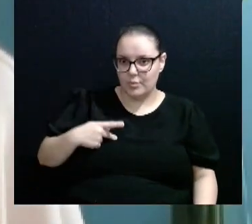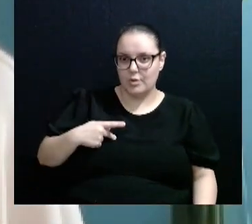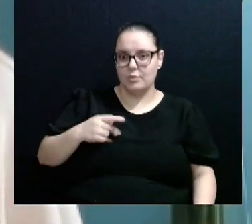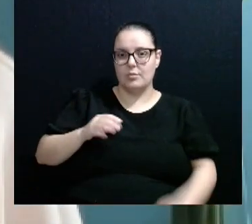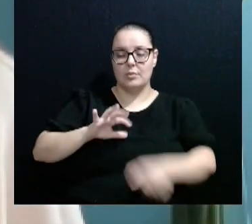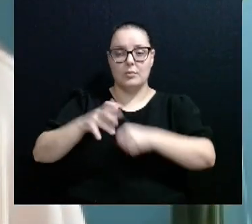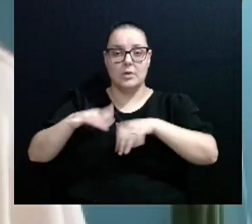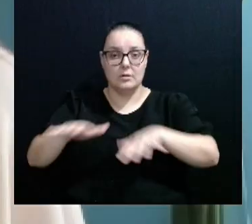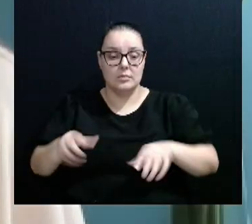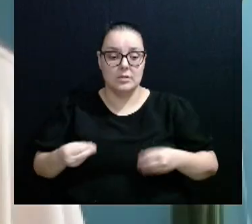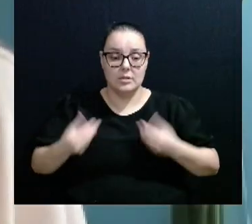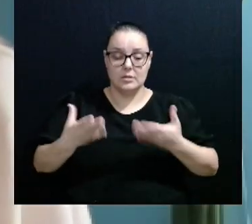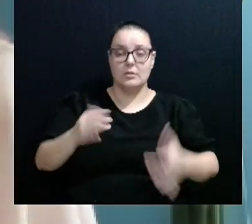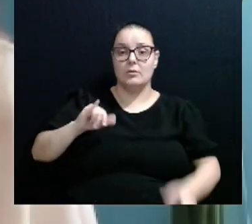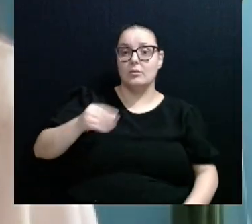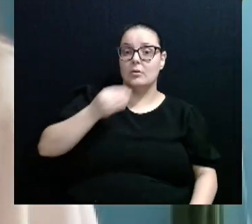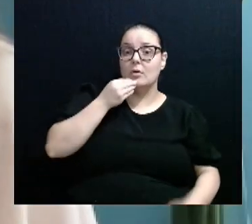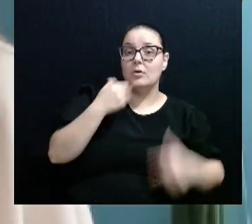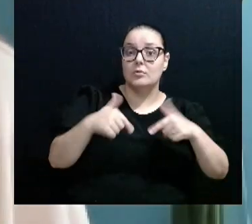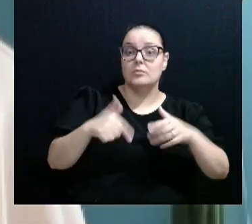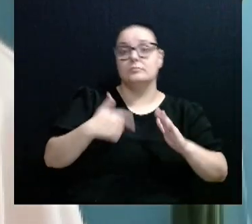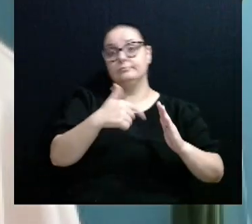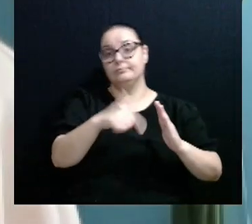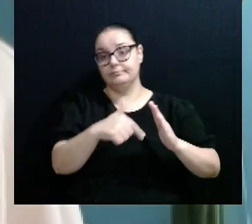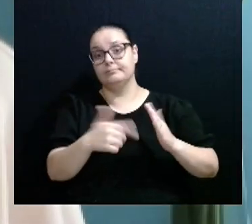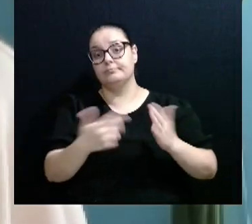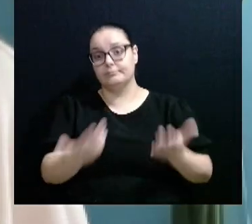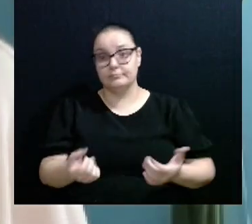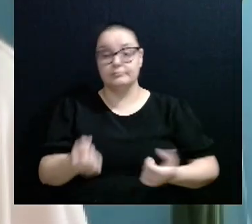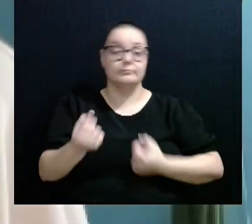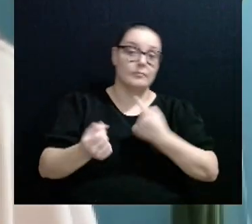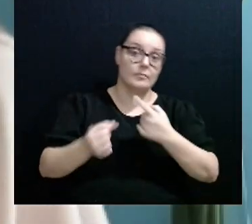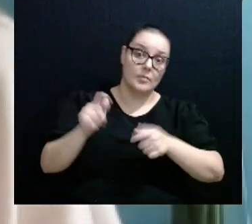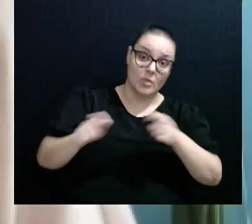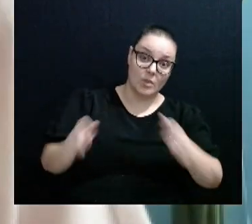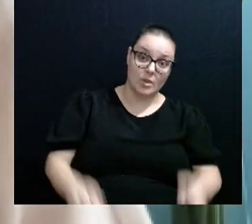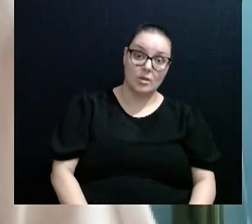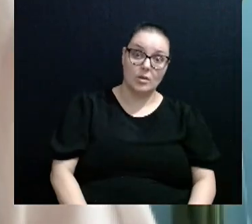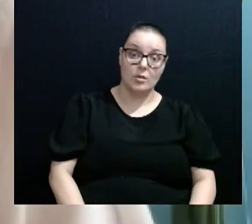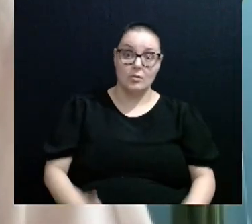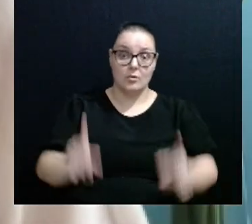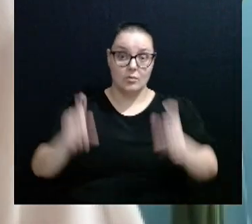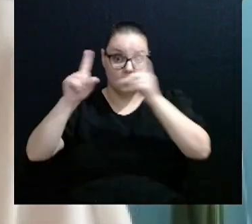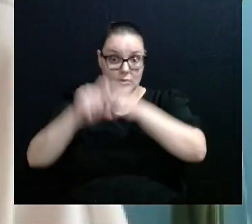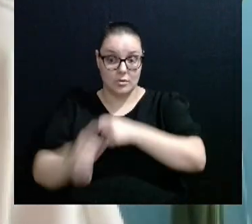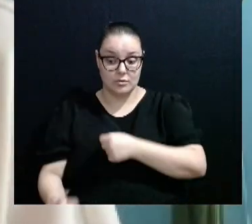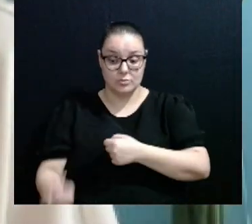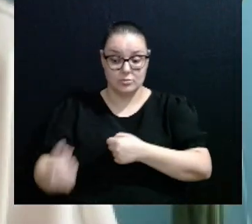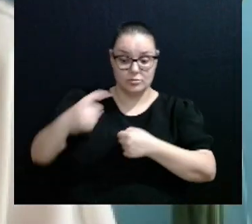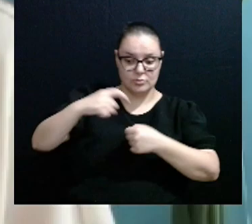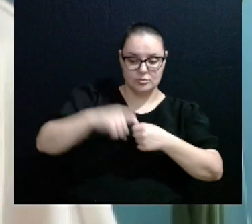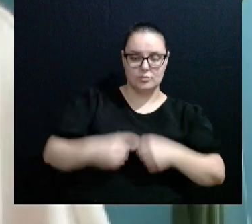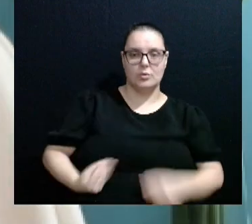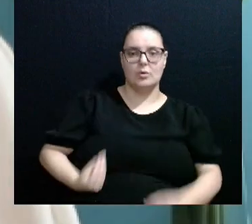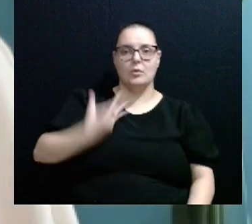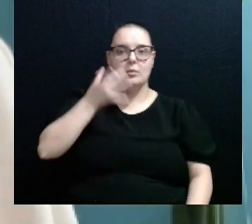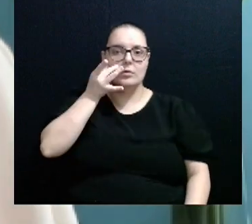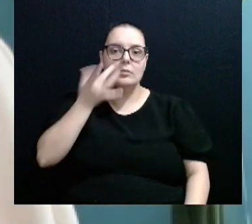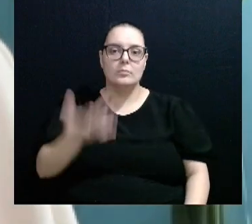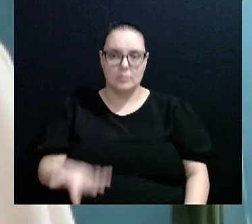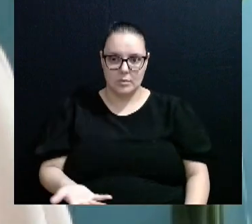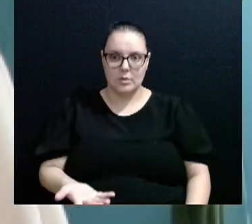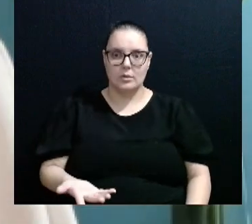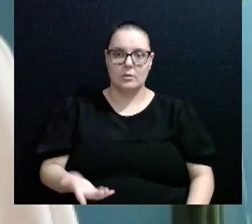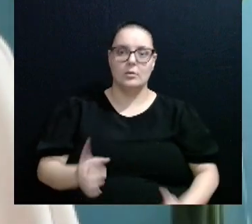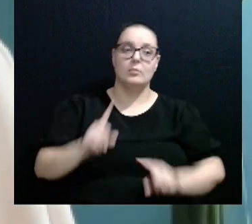oportunidade do trabalho remoto. Então, para algumas pessoas ficou muito difícil voltar para o presencial, para outras